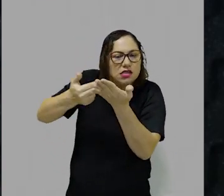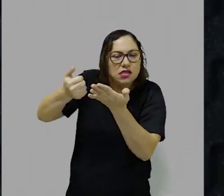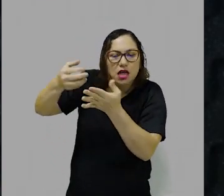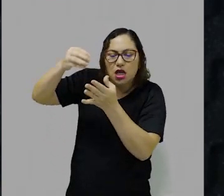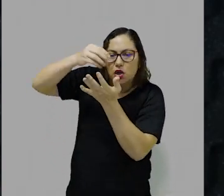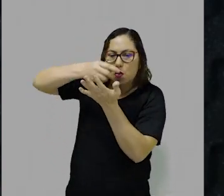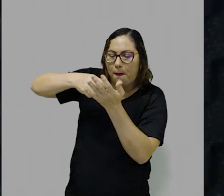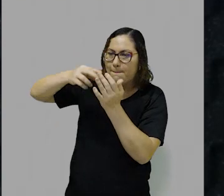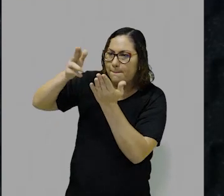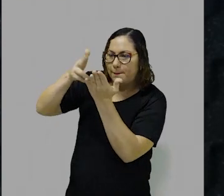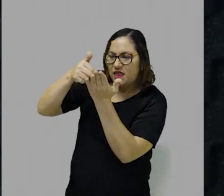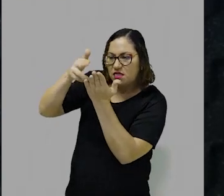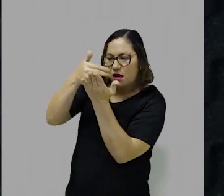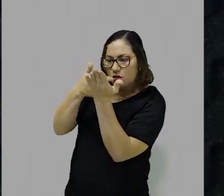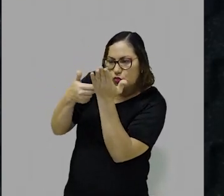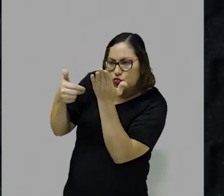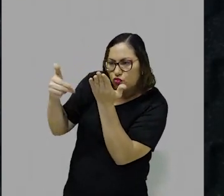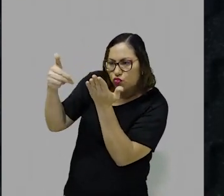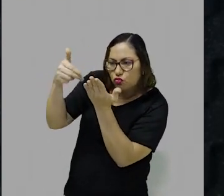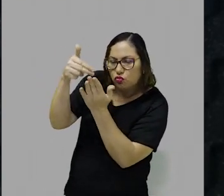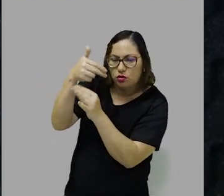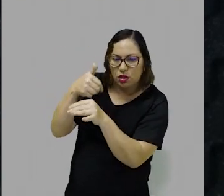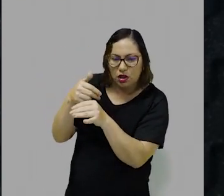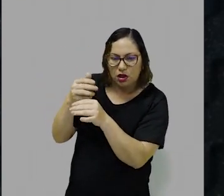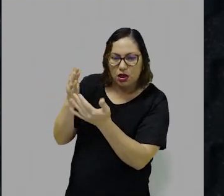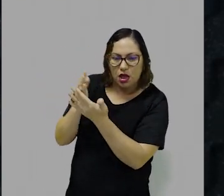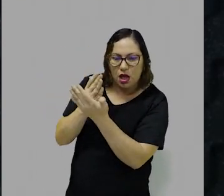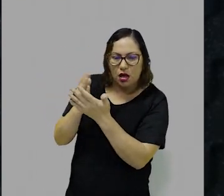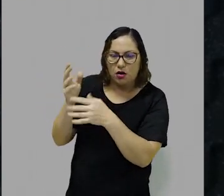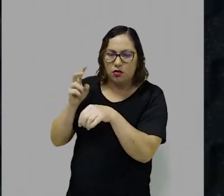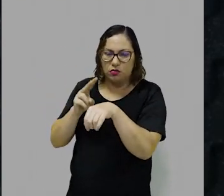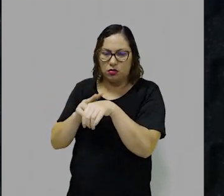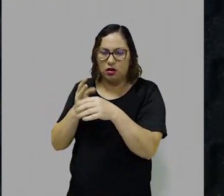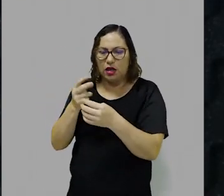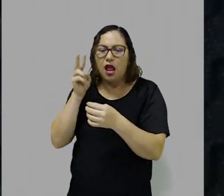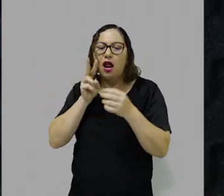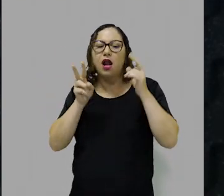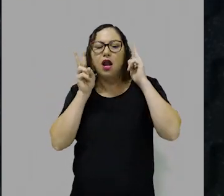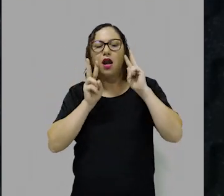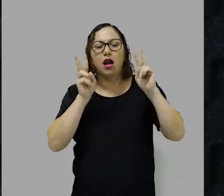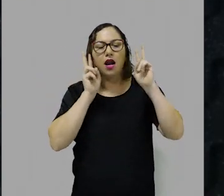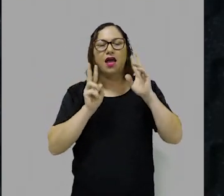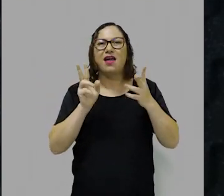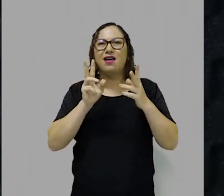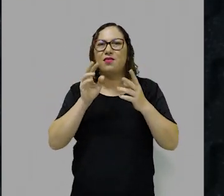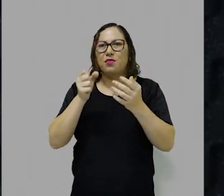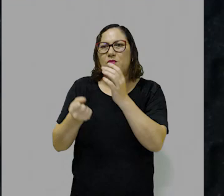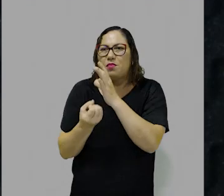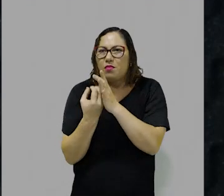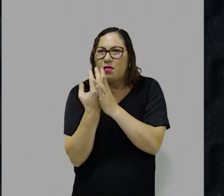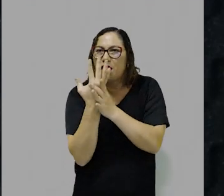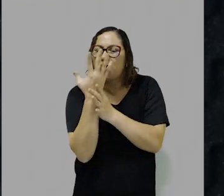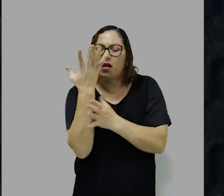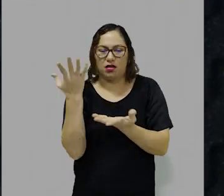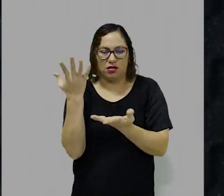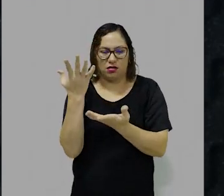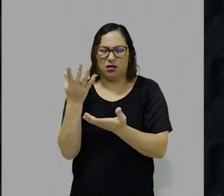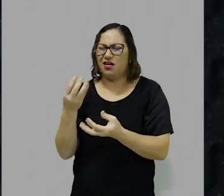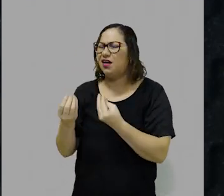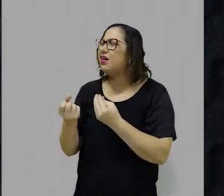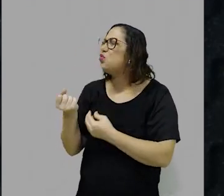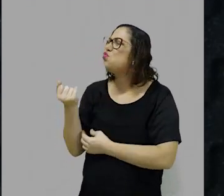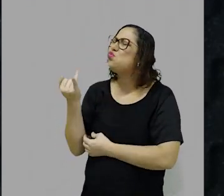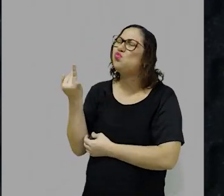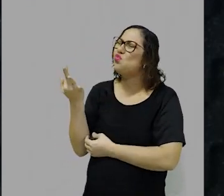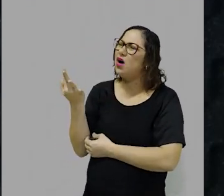vidro pintados e alguns com pedaços de vidro que lembrem plantas extremamente orgânicos. Professor, quanto é que está um vaso